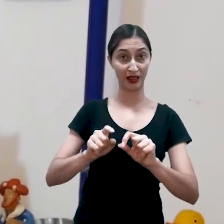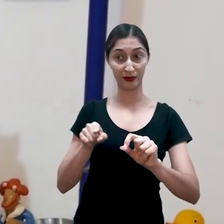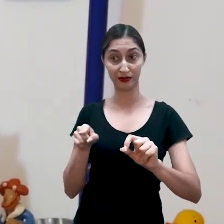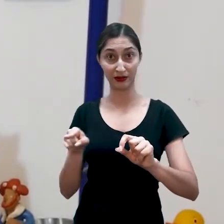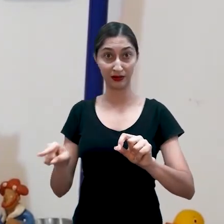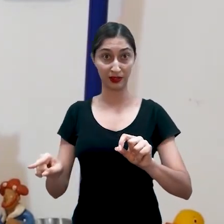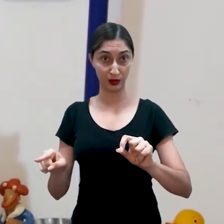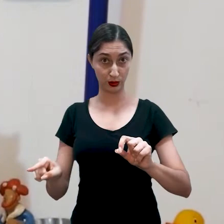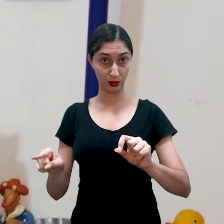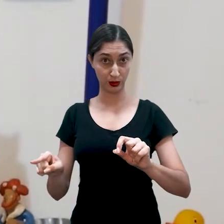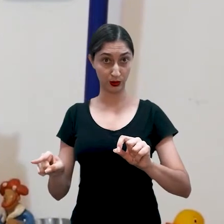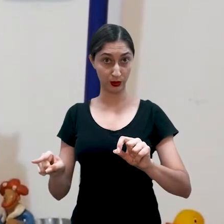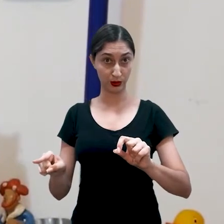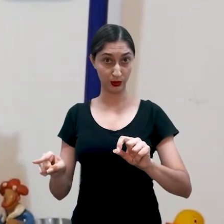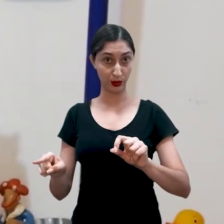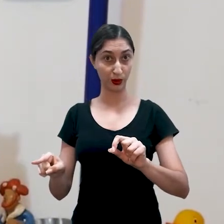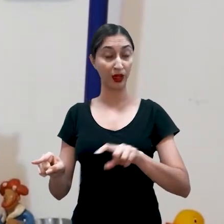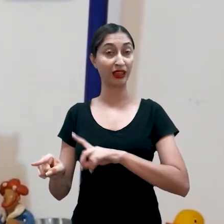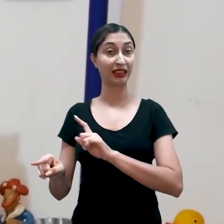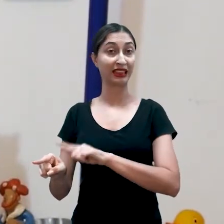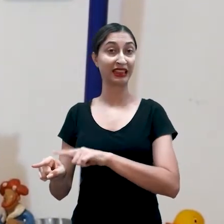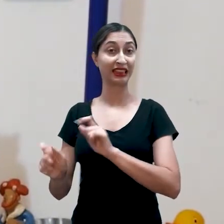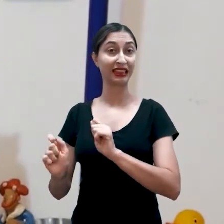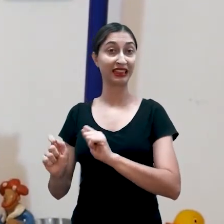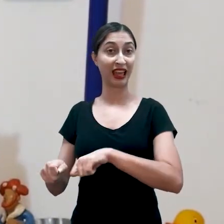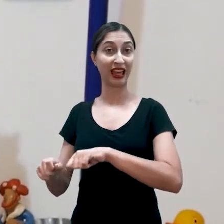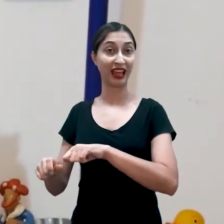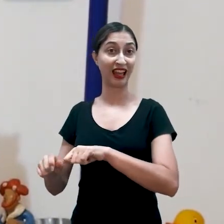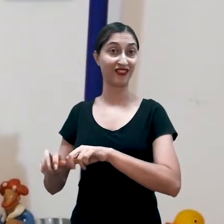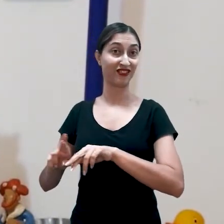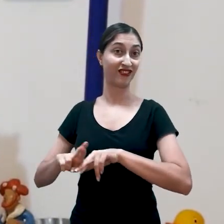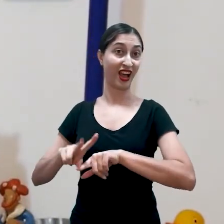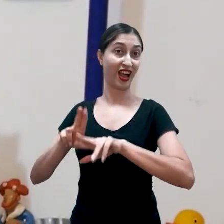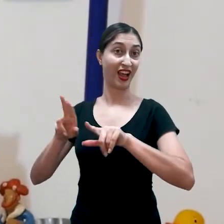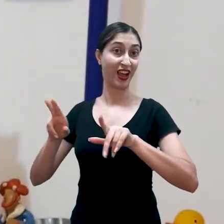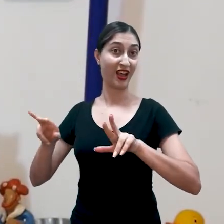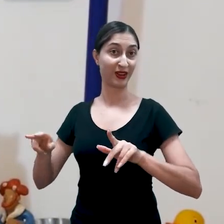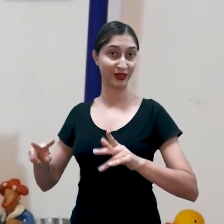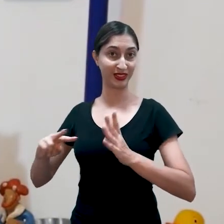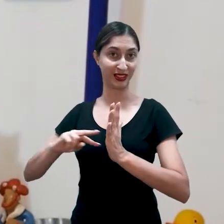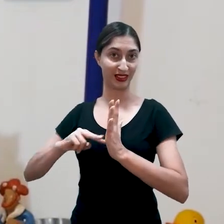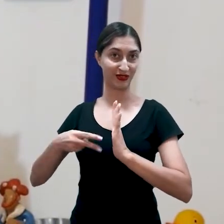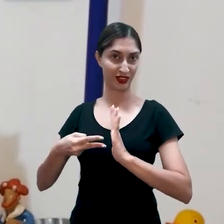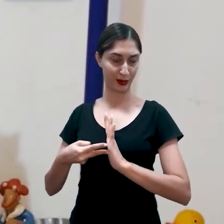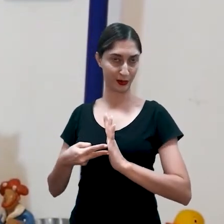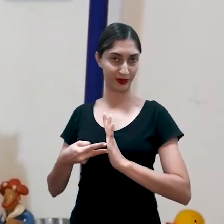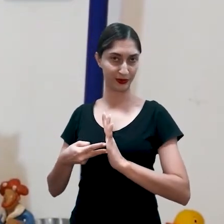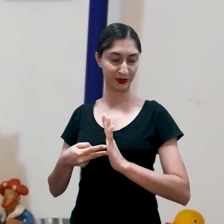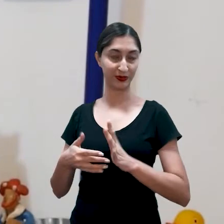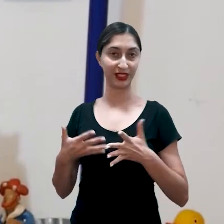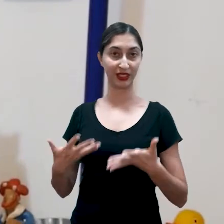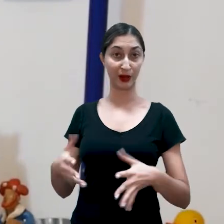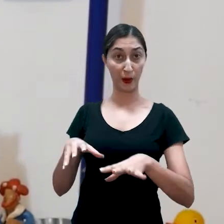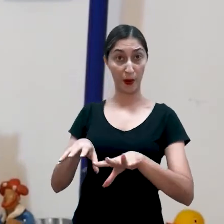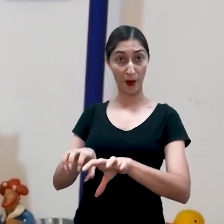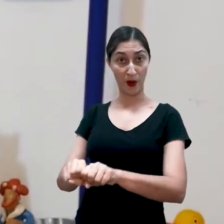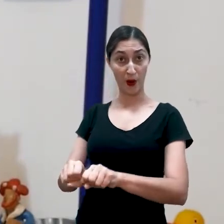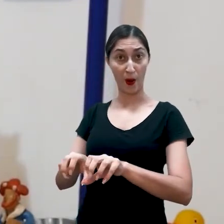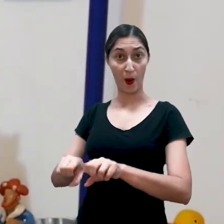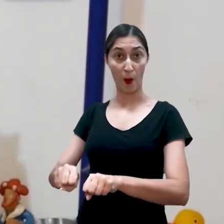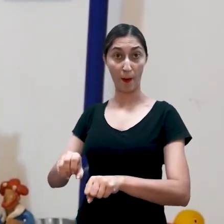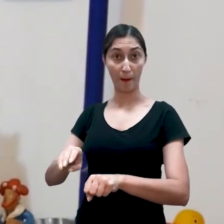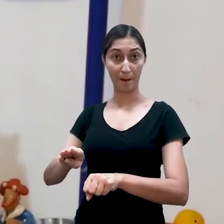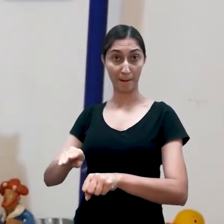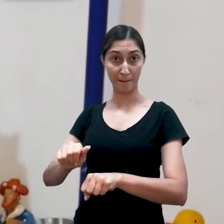é uma coisa, mas também é outra coisa. O barro ali podia se transformar